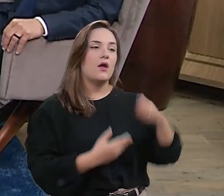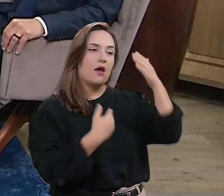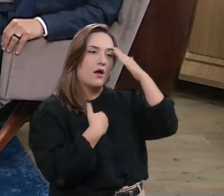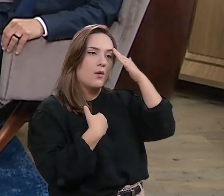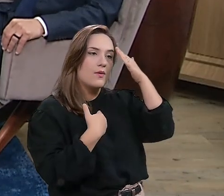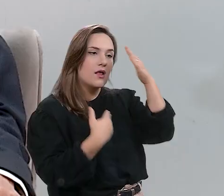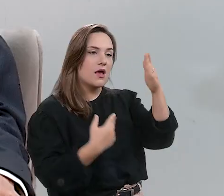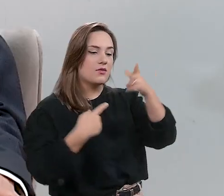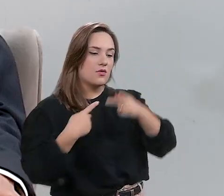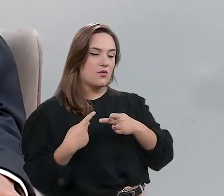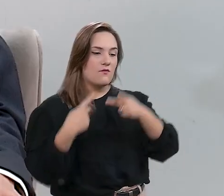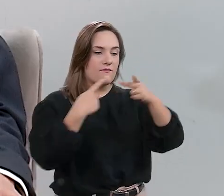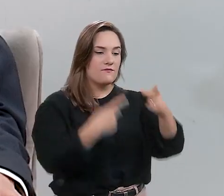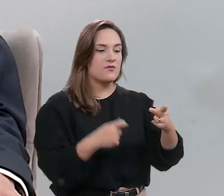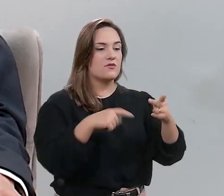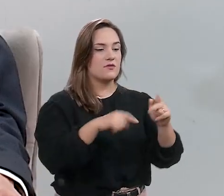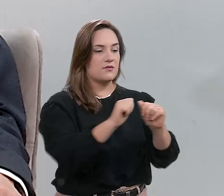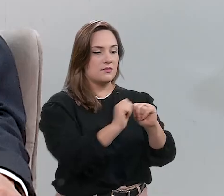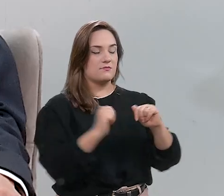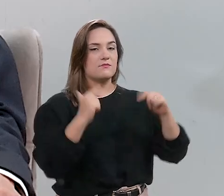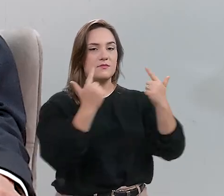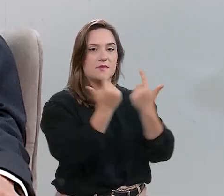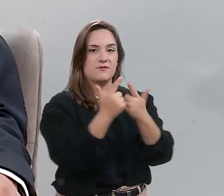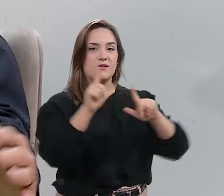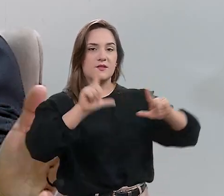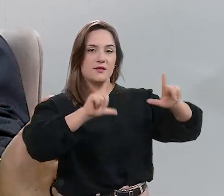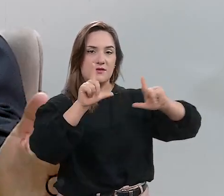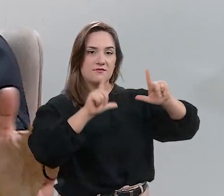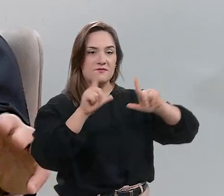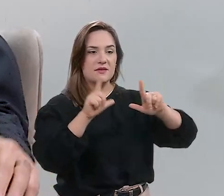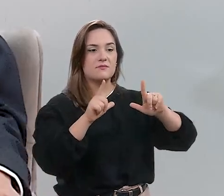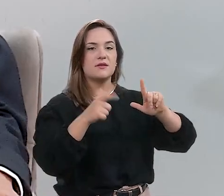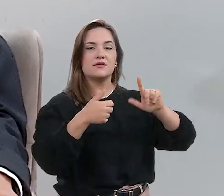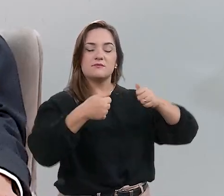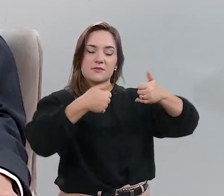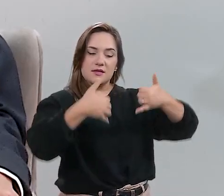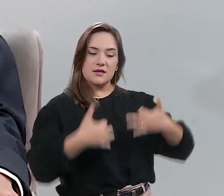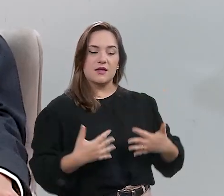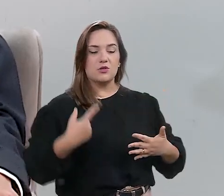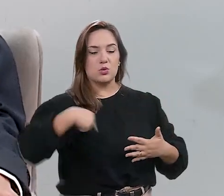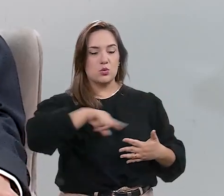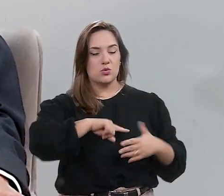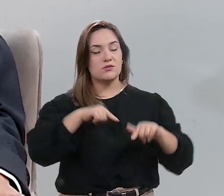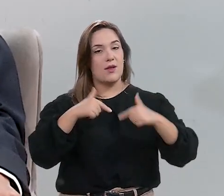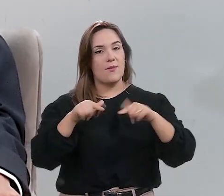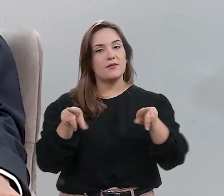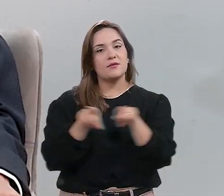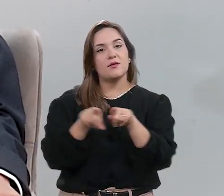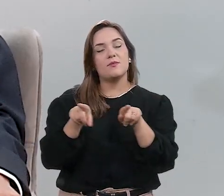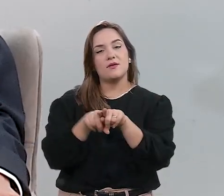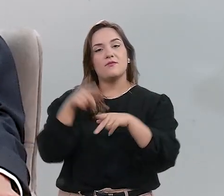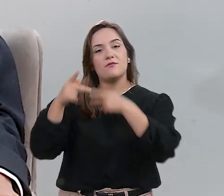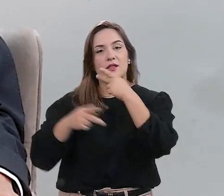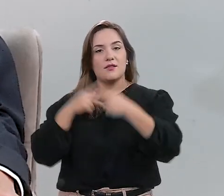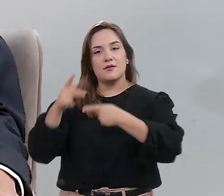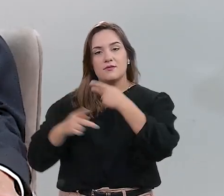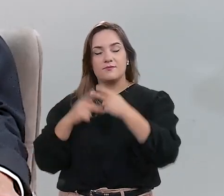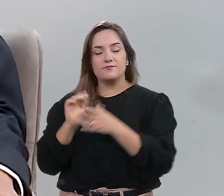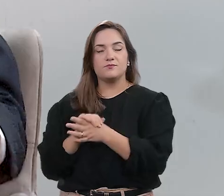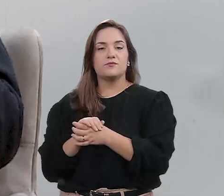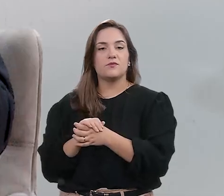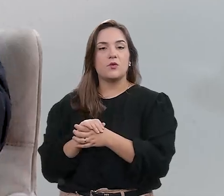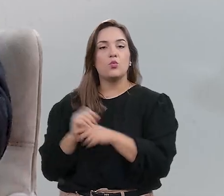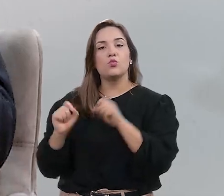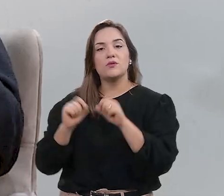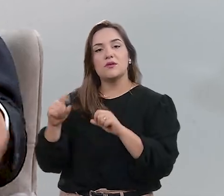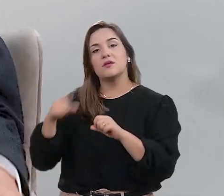Eu que agradeço pelo convite da TV Assembleia para estar aqui prestando contas do nosso trabalho e também falando